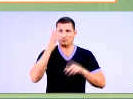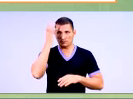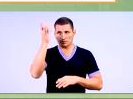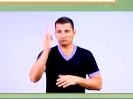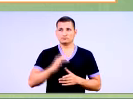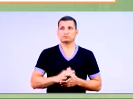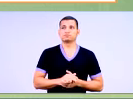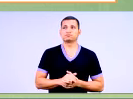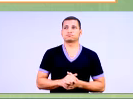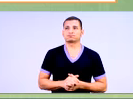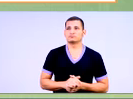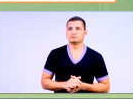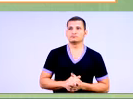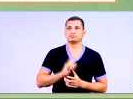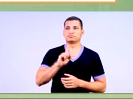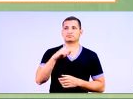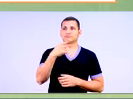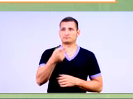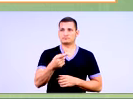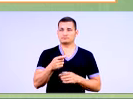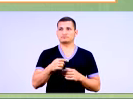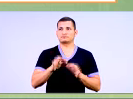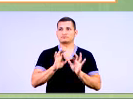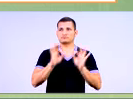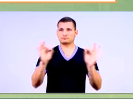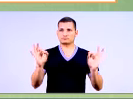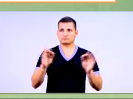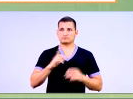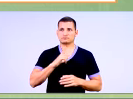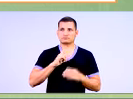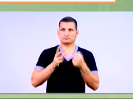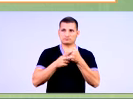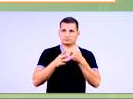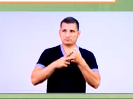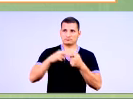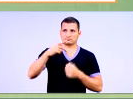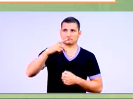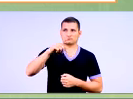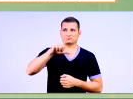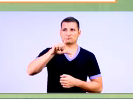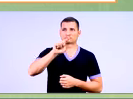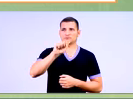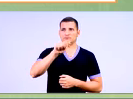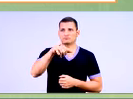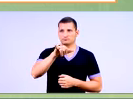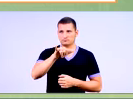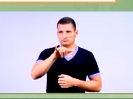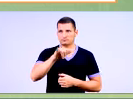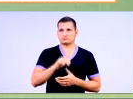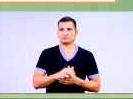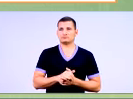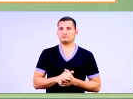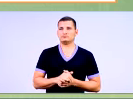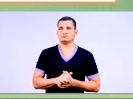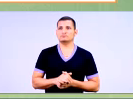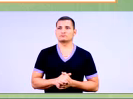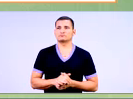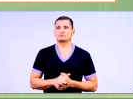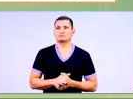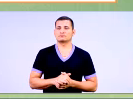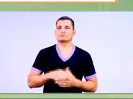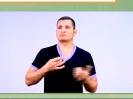falou. A próxima frase, então, você tem o verbo play, que é tocar, play guitar. Tocar